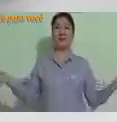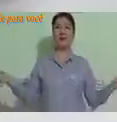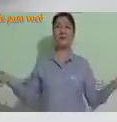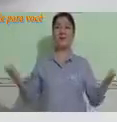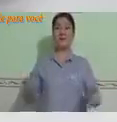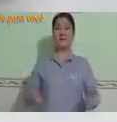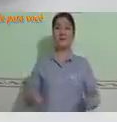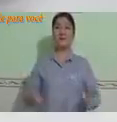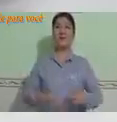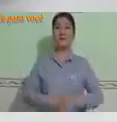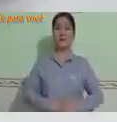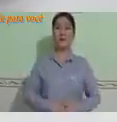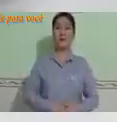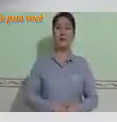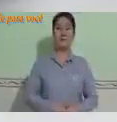VEJ7JULOSIMASQUESTRAGAMFACINHO Mura de Treino.